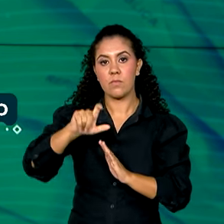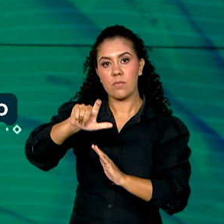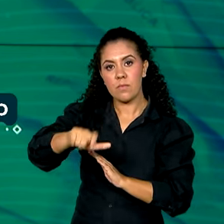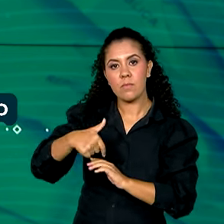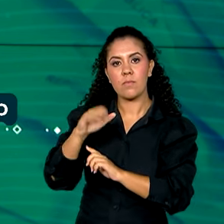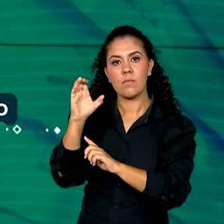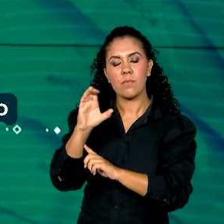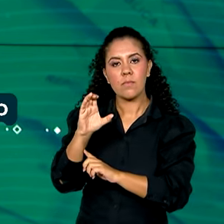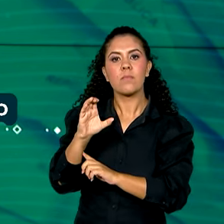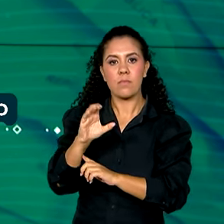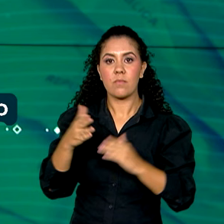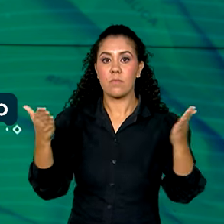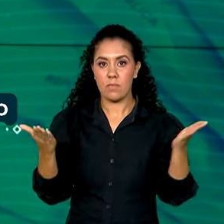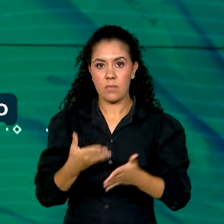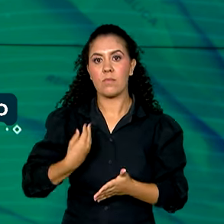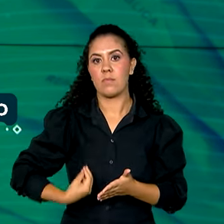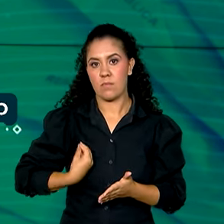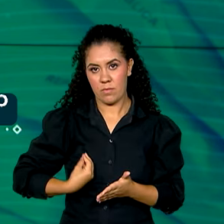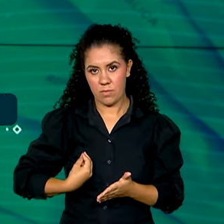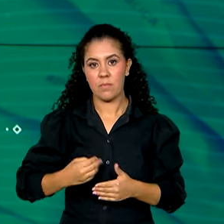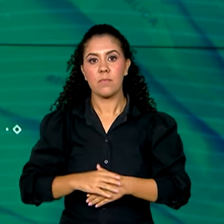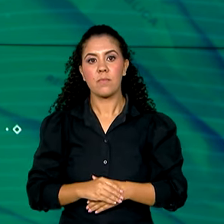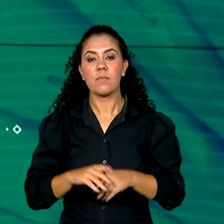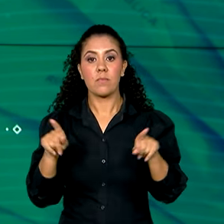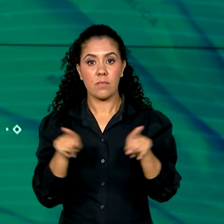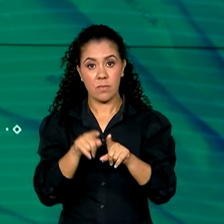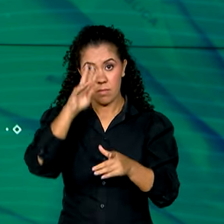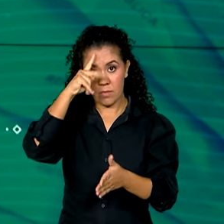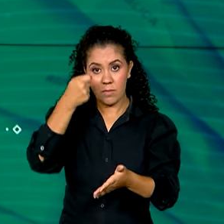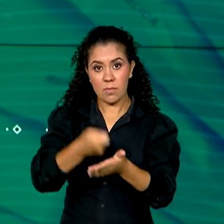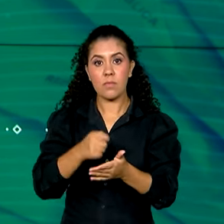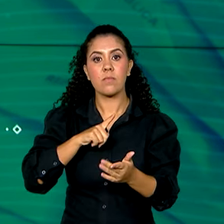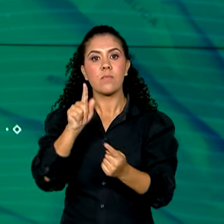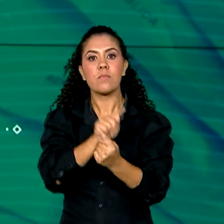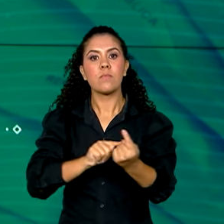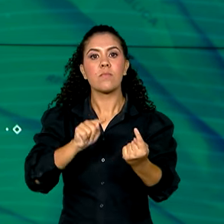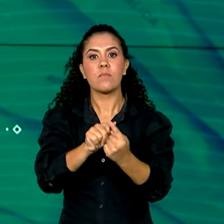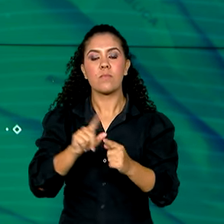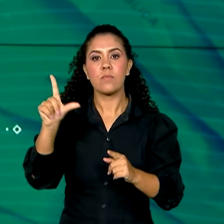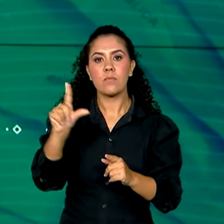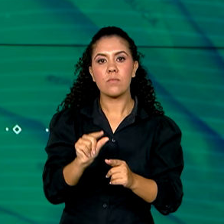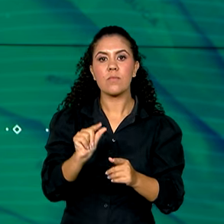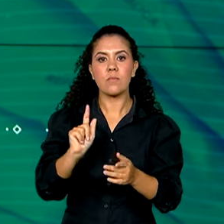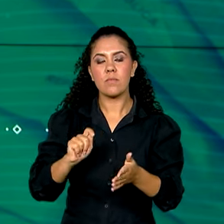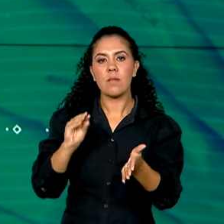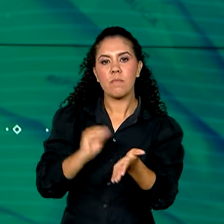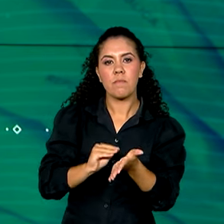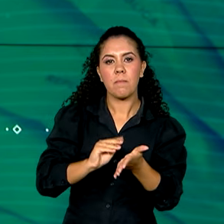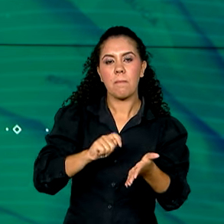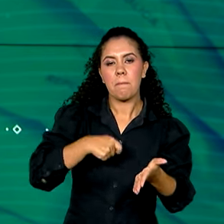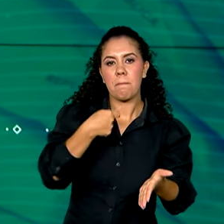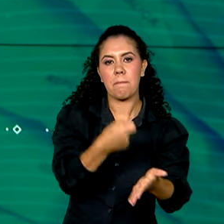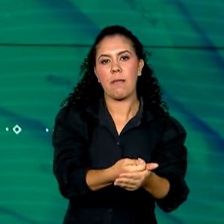crédito que entrou em vigor hoje a medida tem como metas reduzir a falta de pagamentos e incentivar